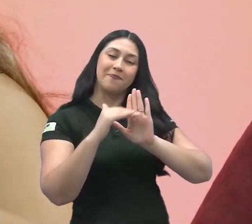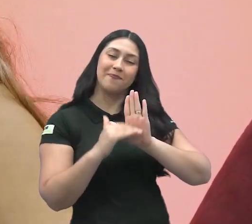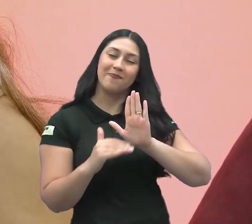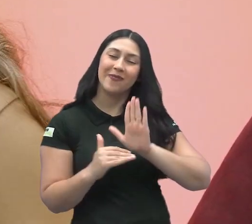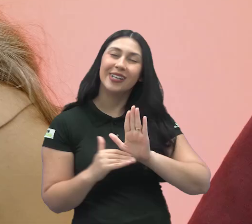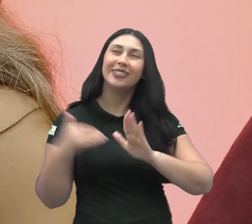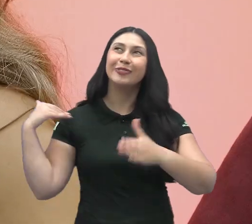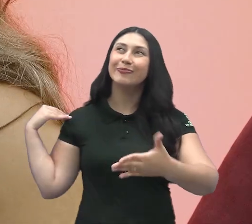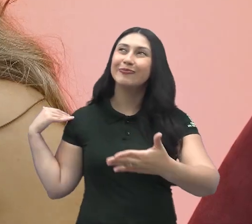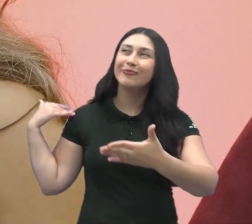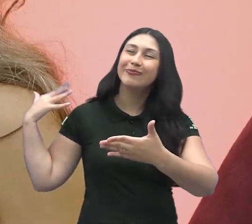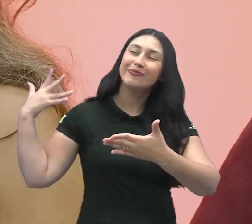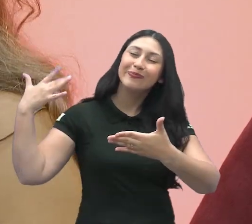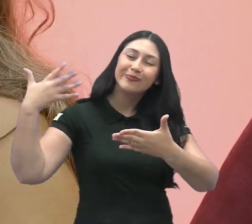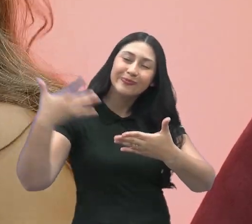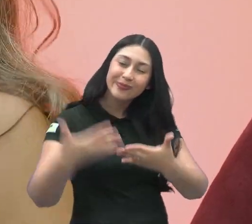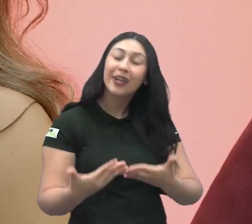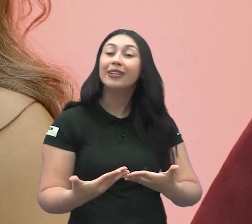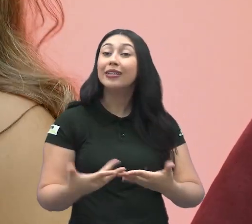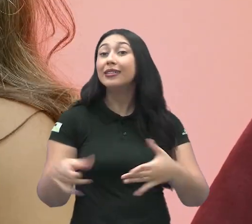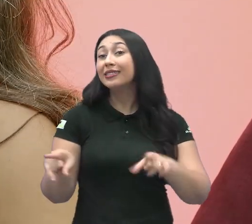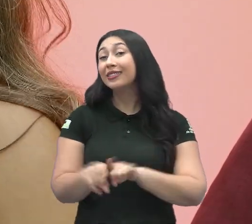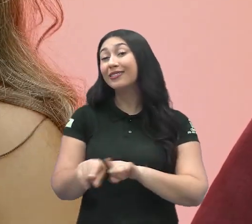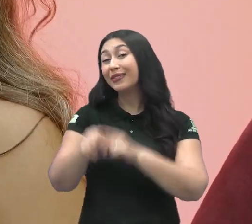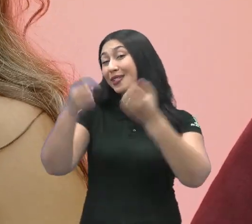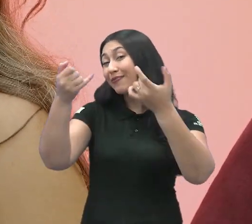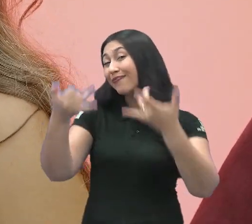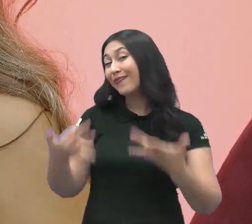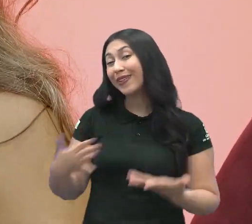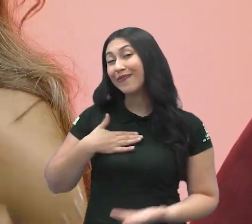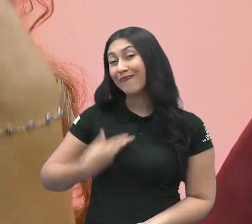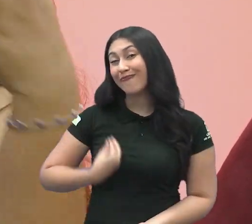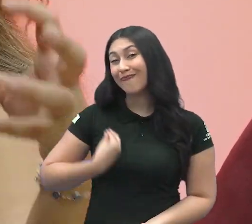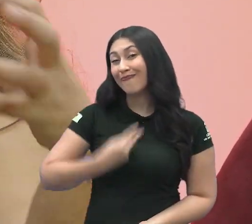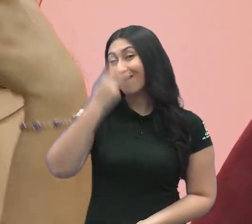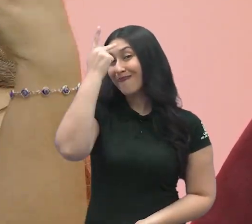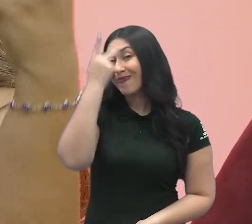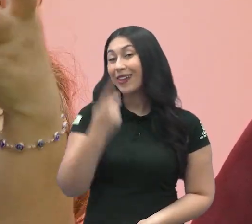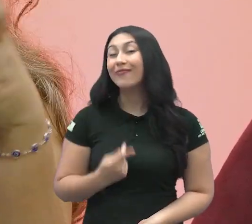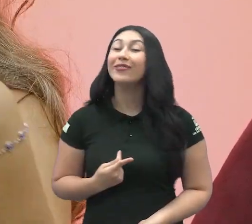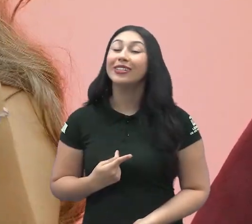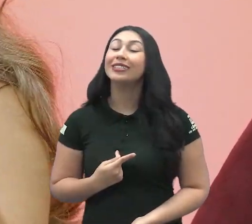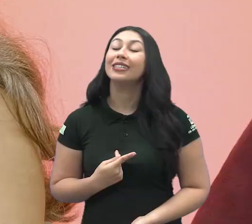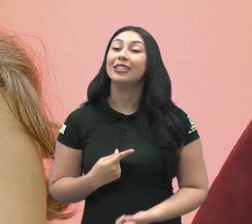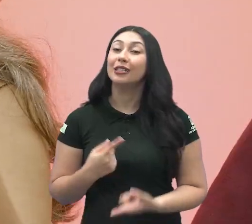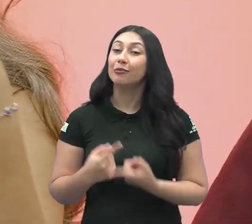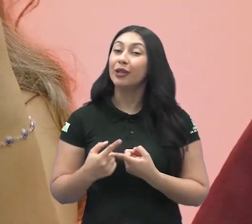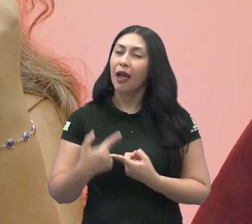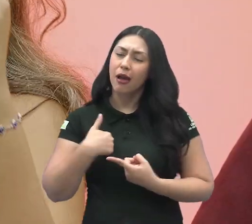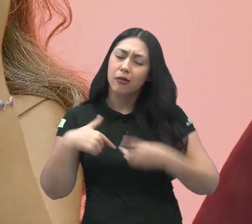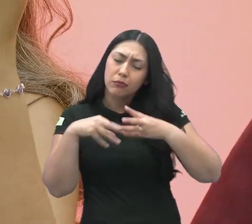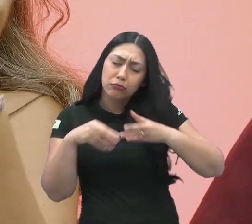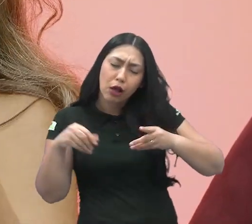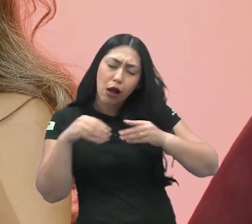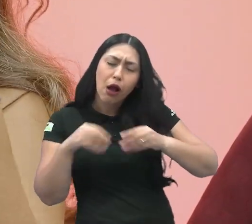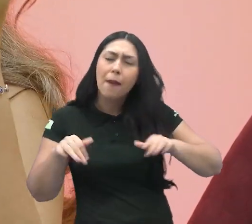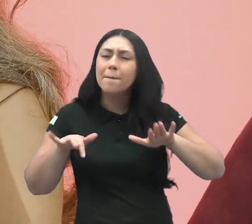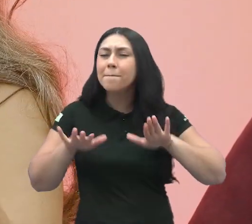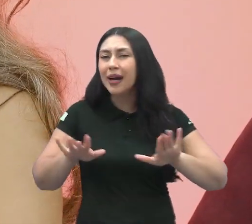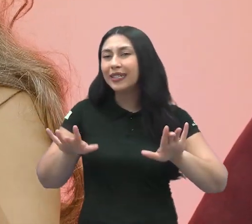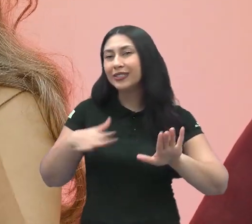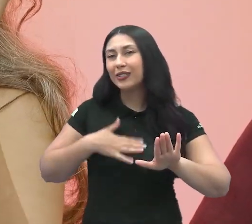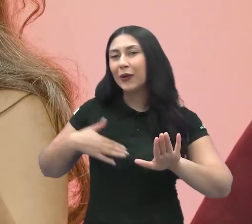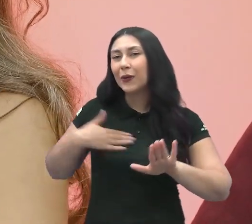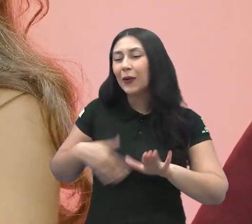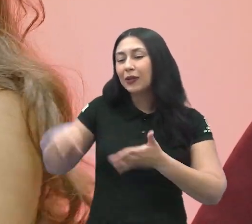do tempo, como se fosse assim. E é autobiográfico, eu trabalho dentro da ideia, né, de... Eu sou mais melancólica, mas eu trabalho muito dentro da ideia